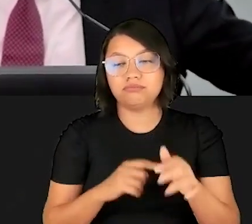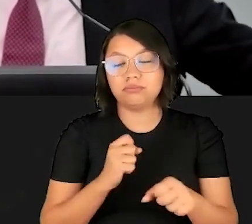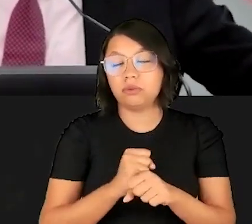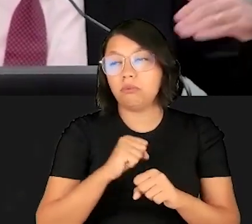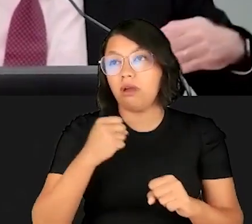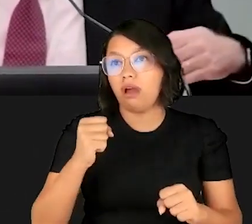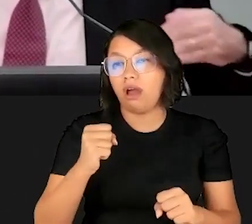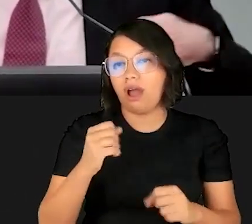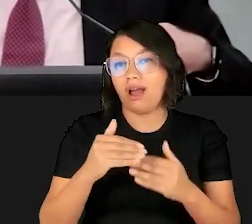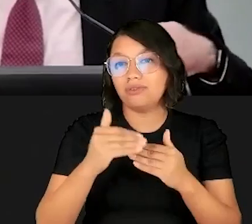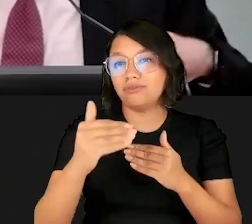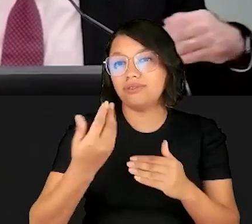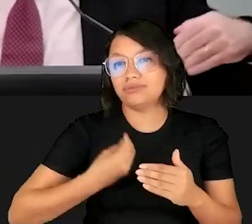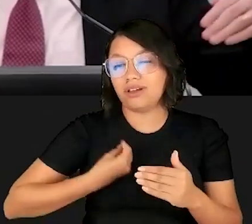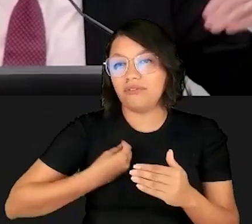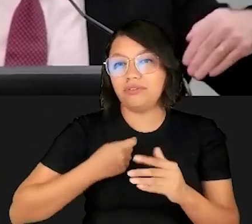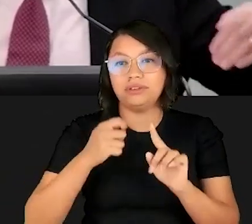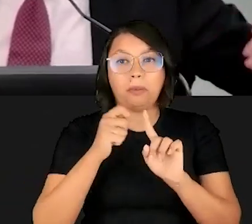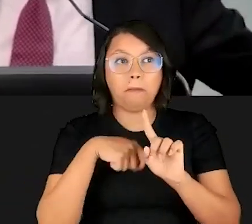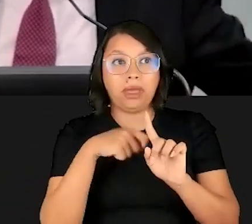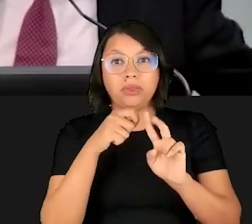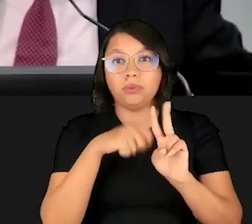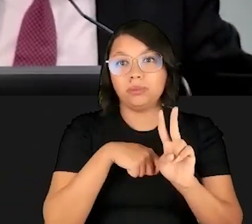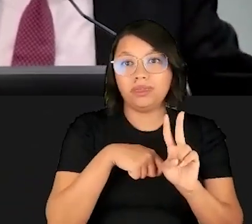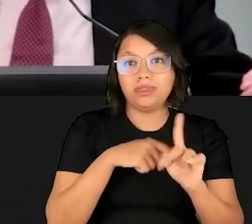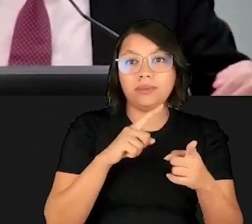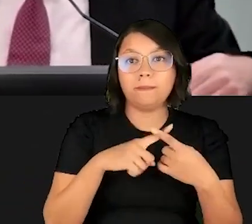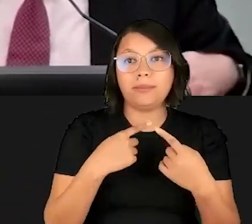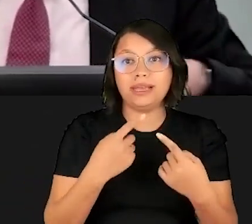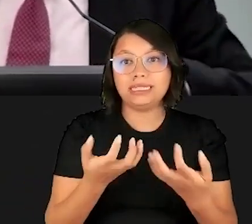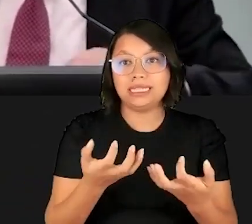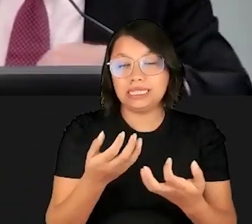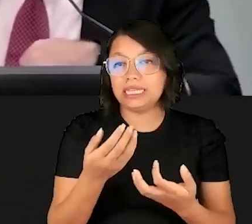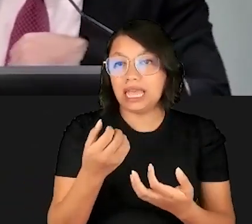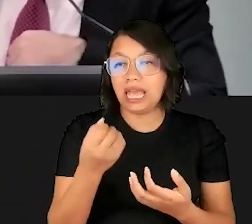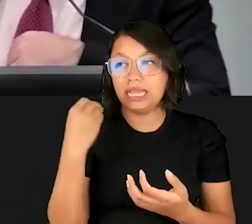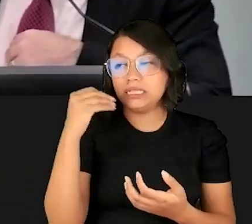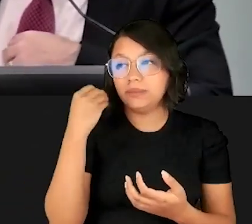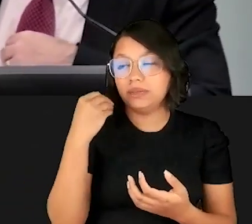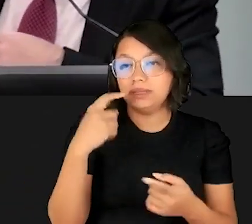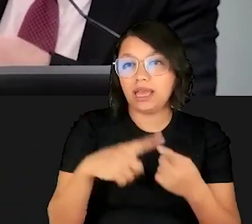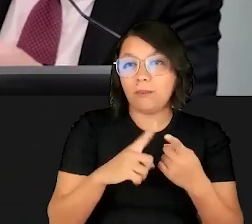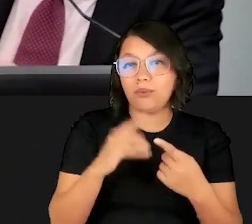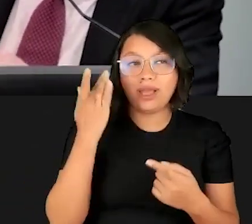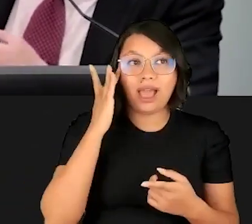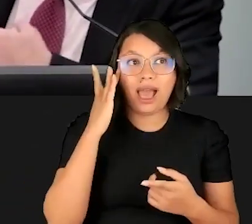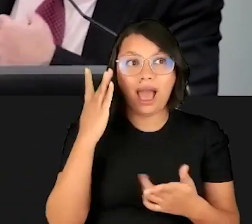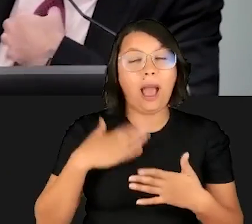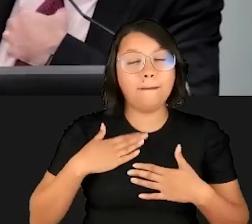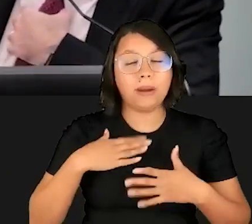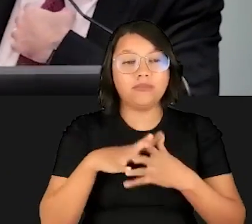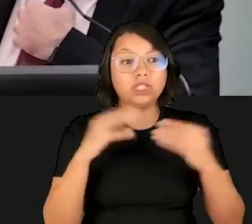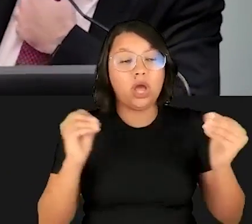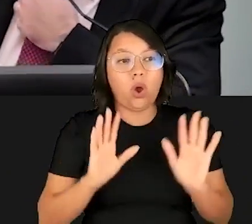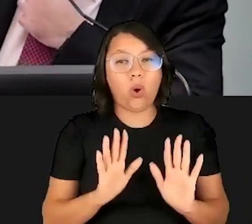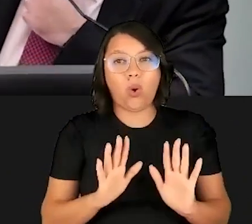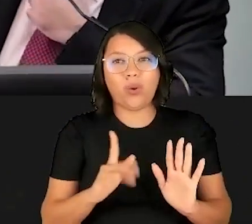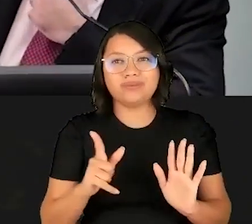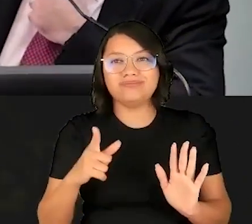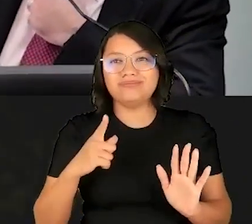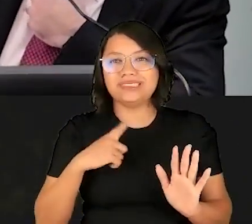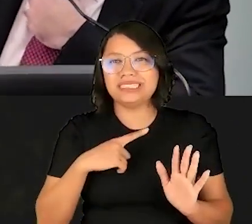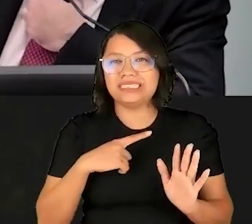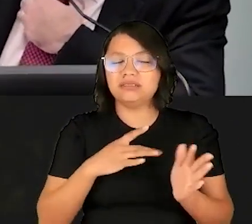meses, mas o indivíduo quer tomar aquilo achando que para ele vai ser a cura do câncer, né? Existe uma desconfiança em relação